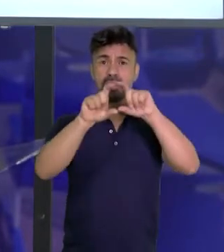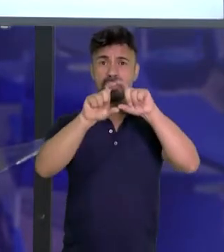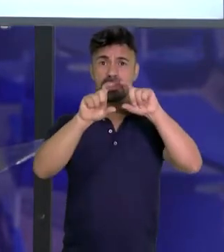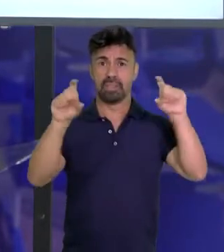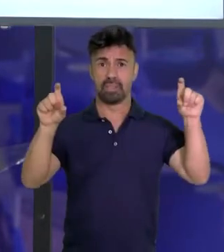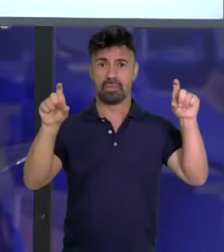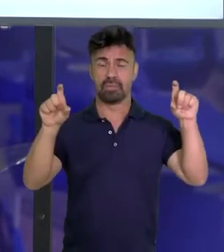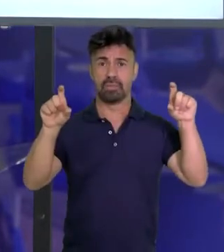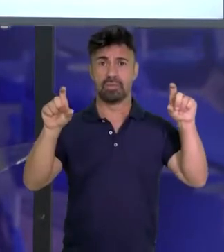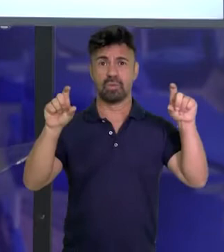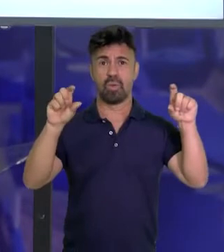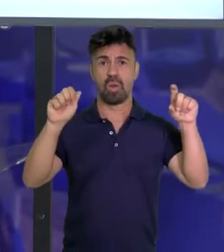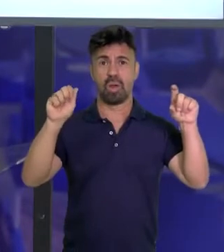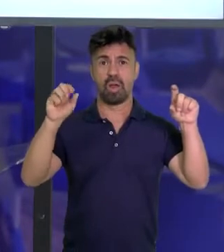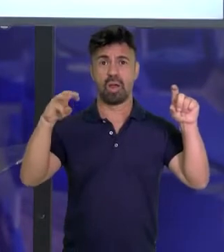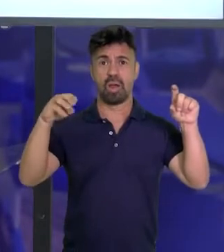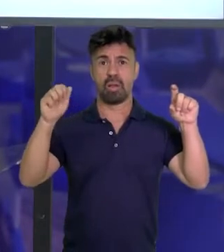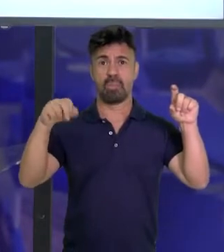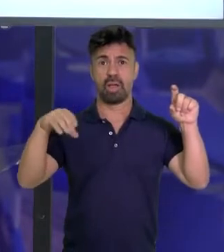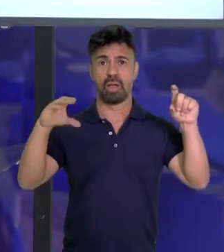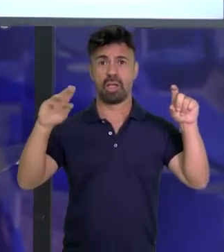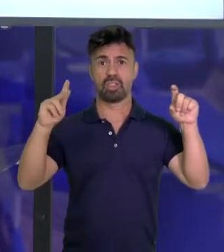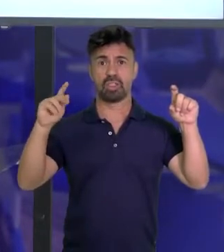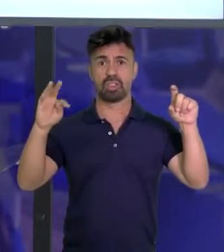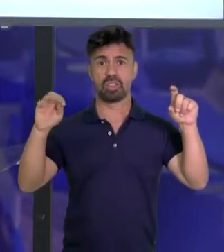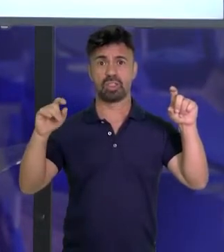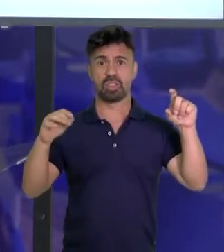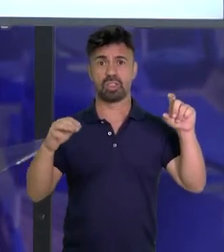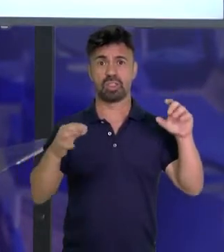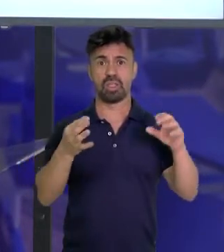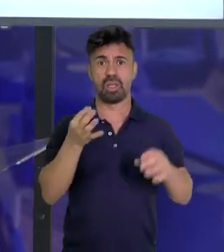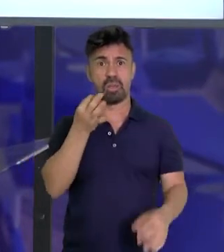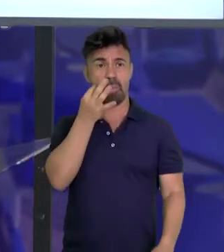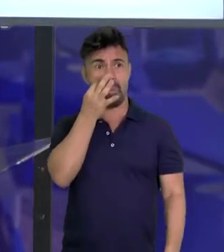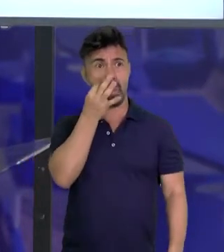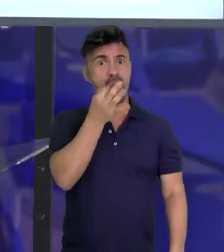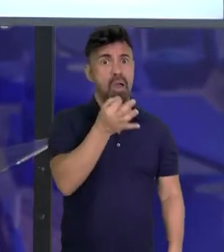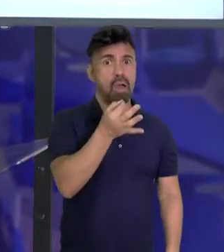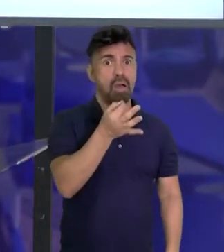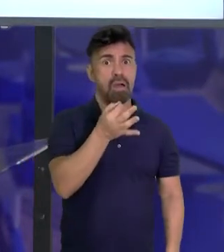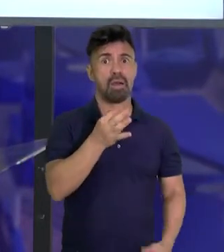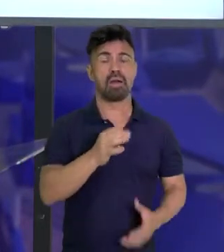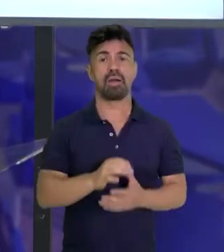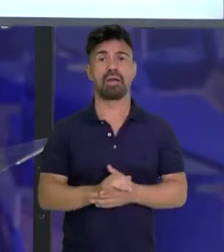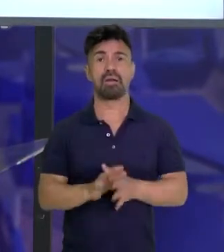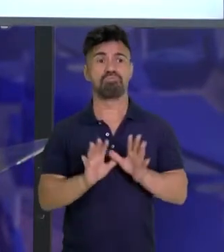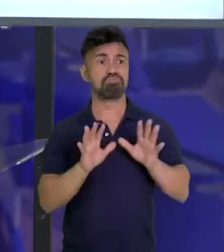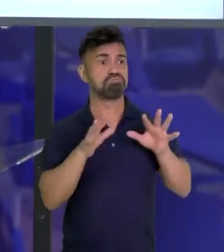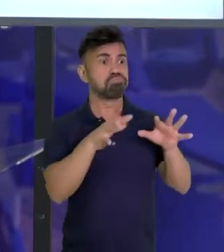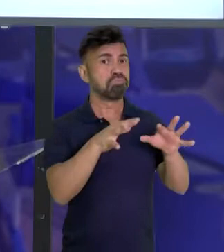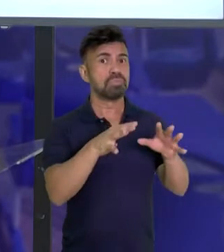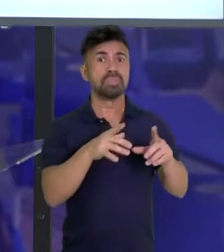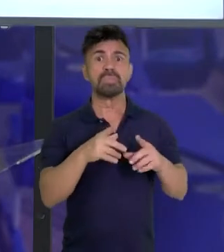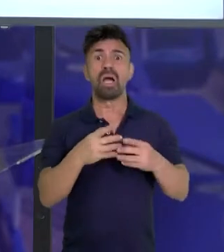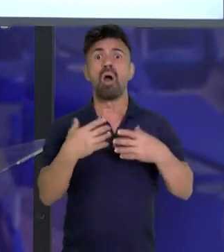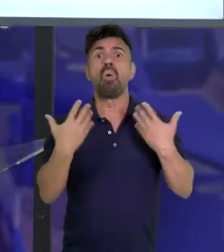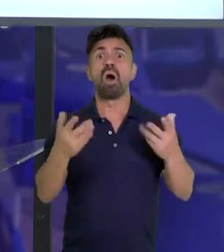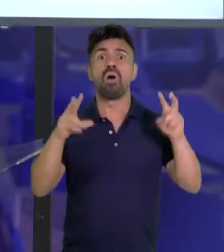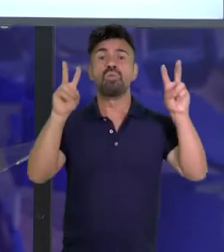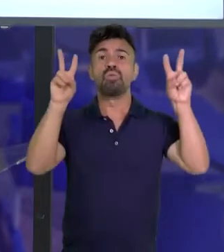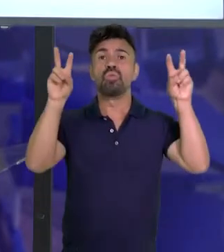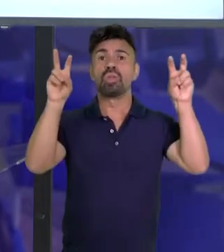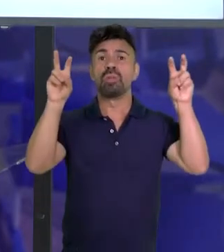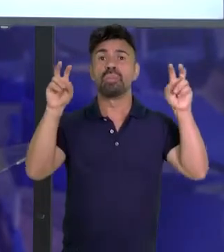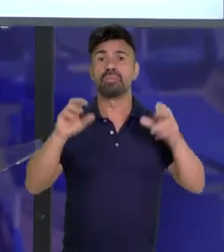ou manchete, que tem como objetivo chamar a atenção do leitor para o tema, para o fato que vai ser abordado